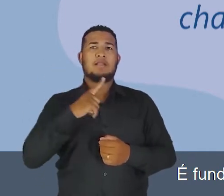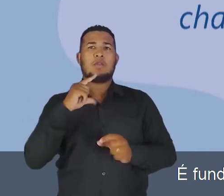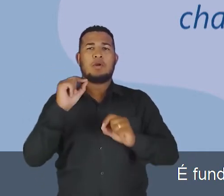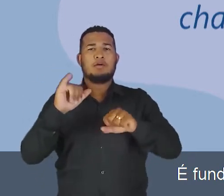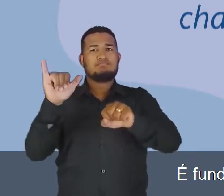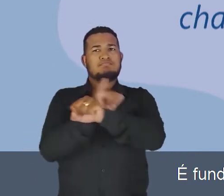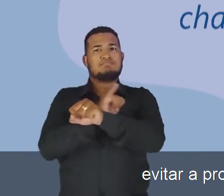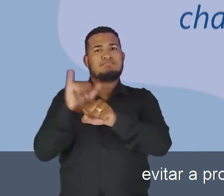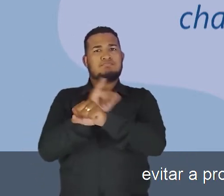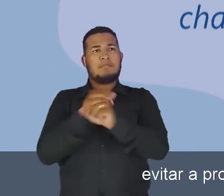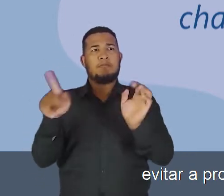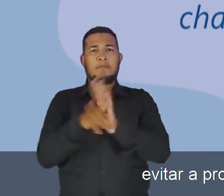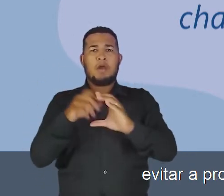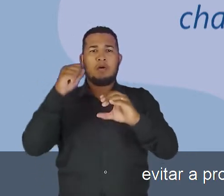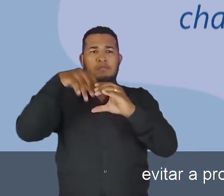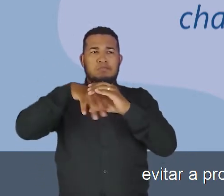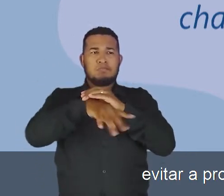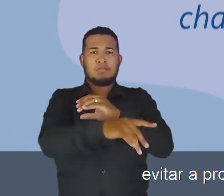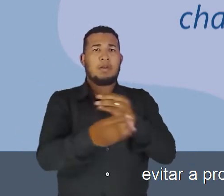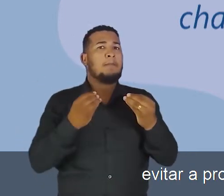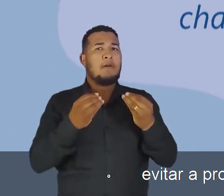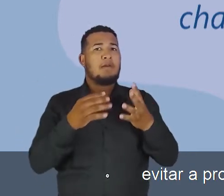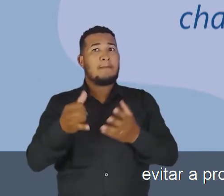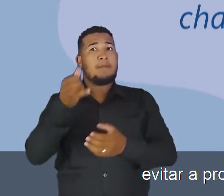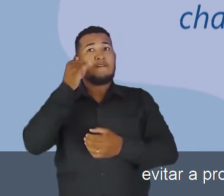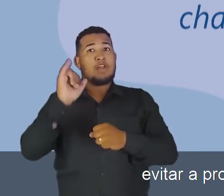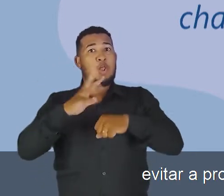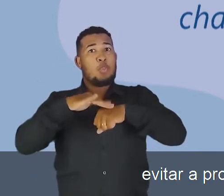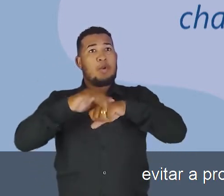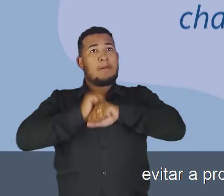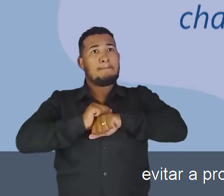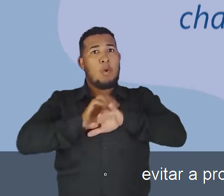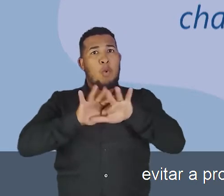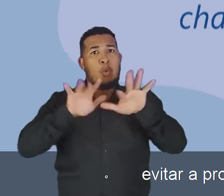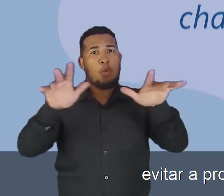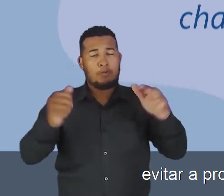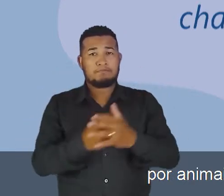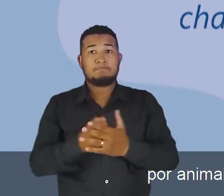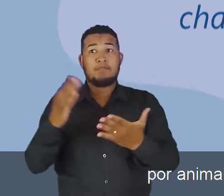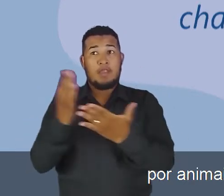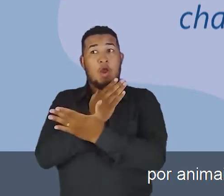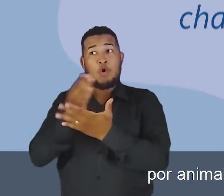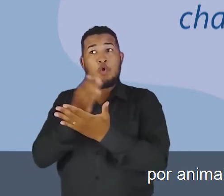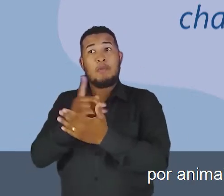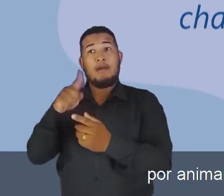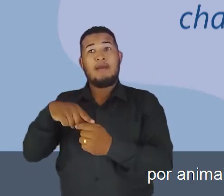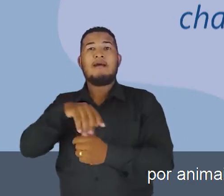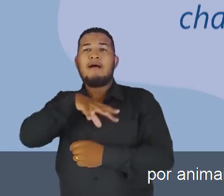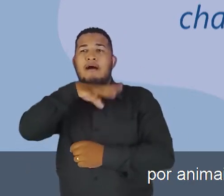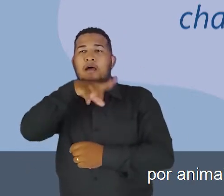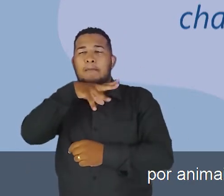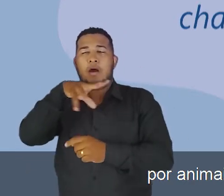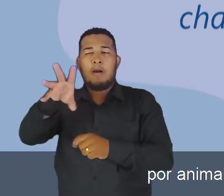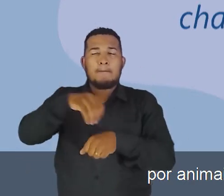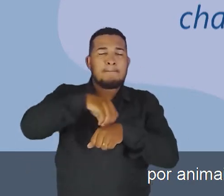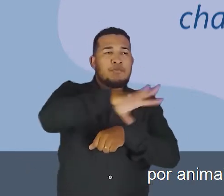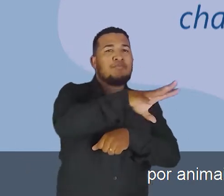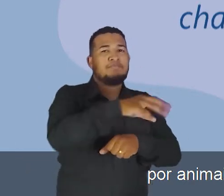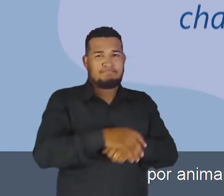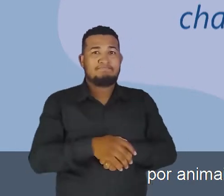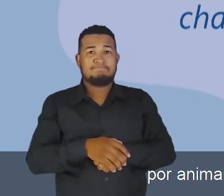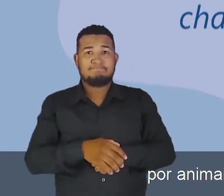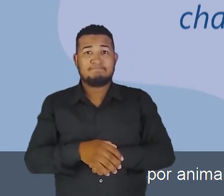esgoto eficiente para evitar a proliferação de doenças. Algumas dessas doenças transmitidas por animais. E essas doenças